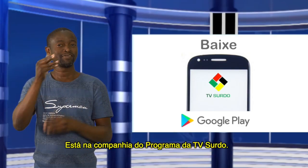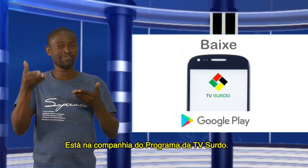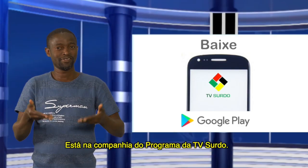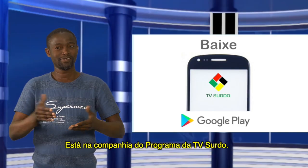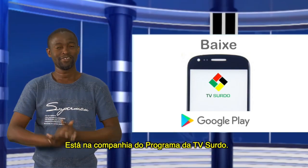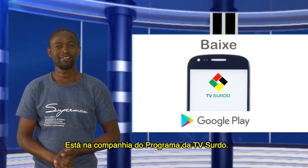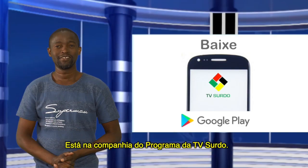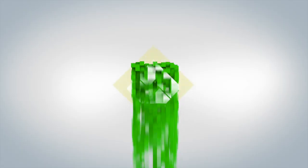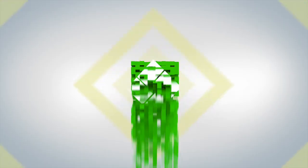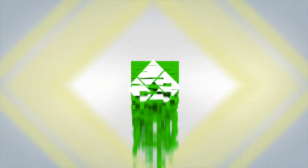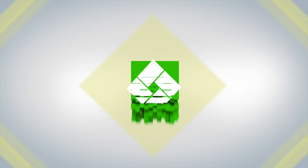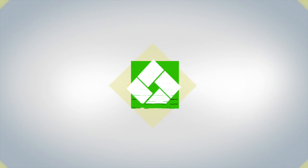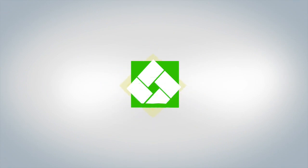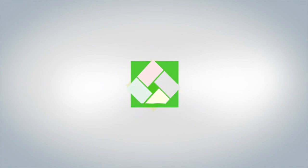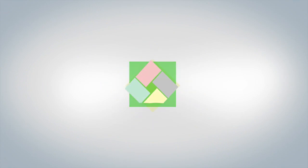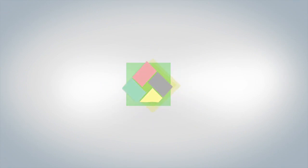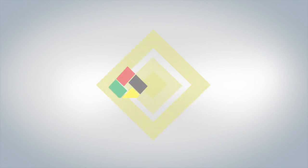programa da TV Surdo.